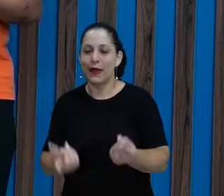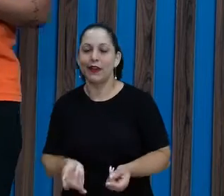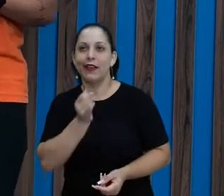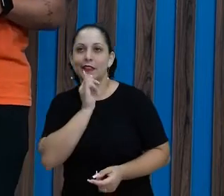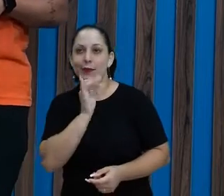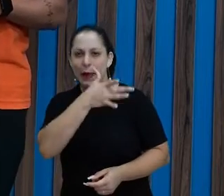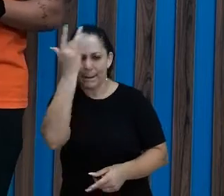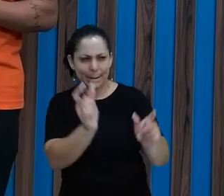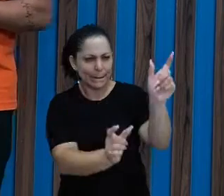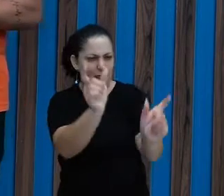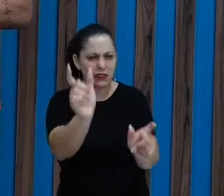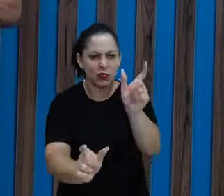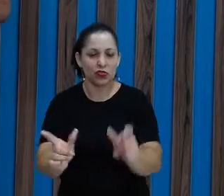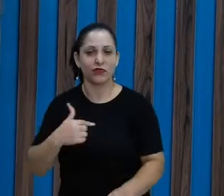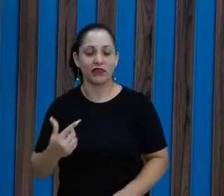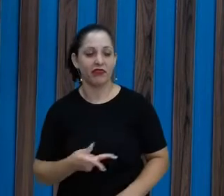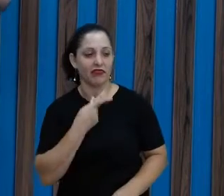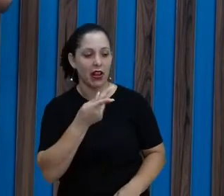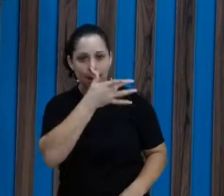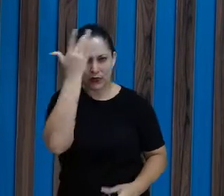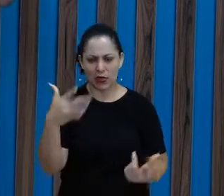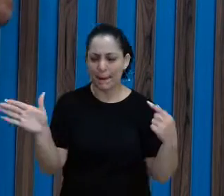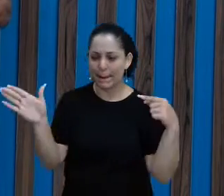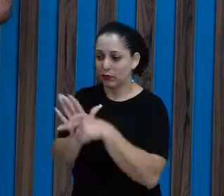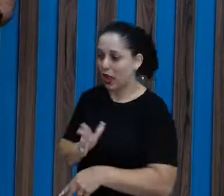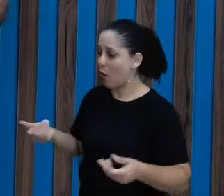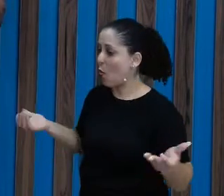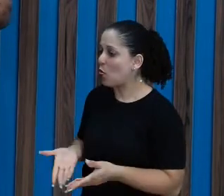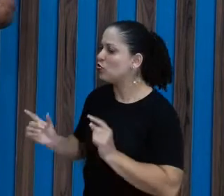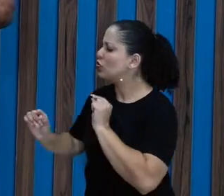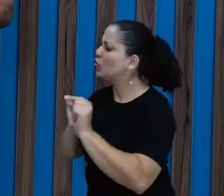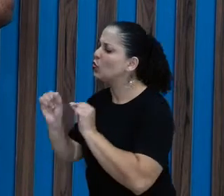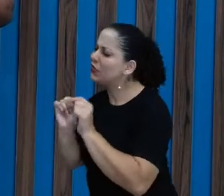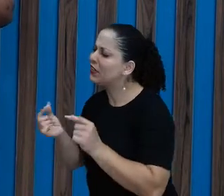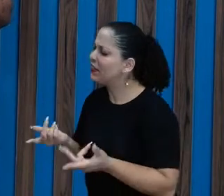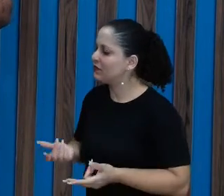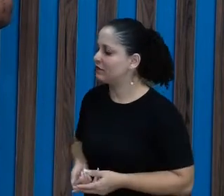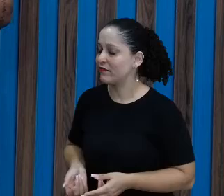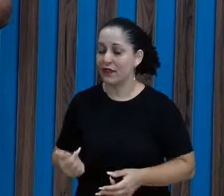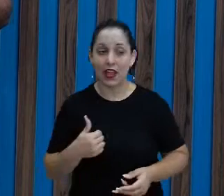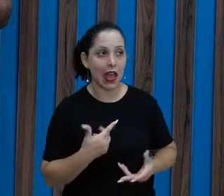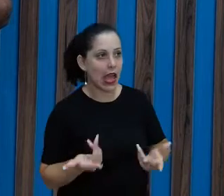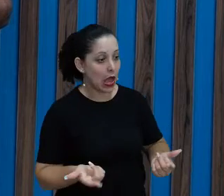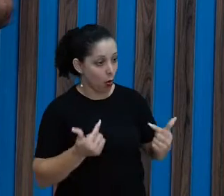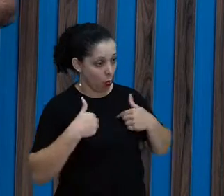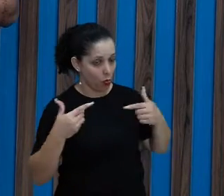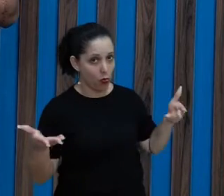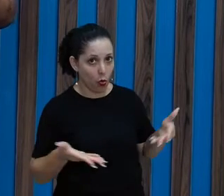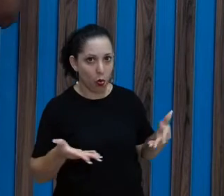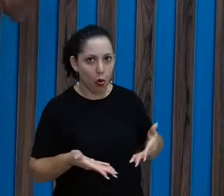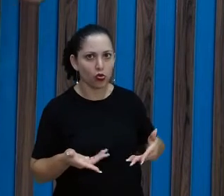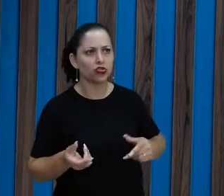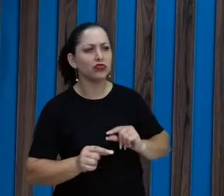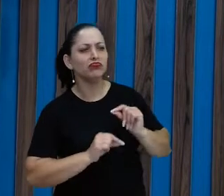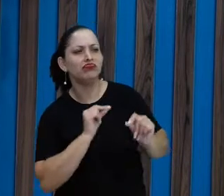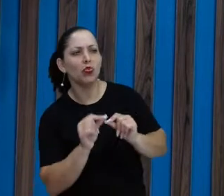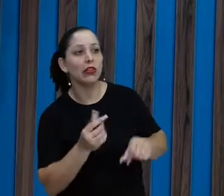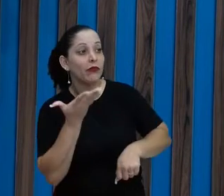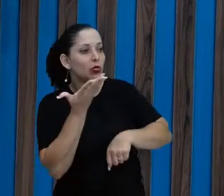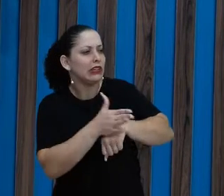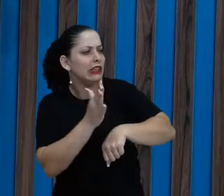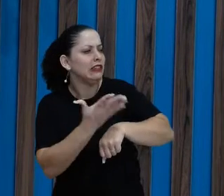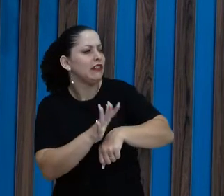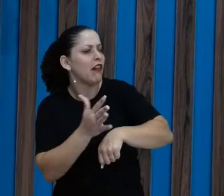assim, alguém te pergunta, né? Tu vai fazer o que hoje? Aí tu diz, eu vou pro